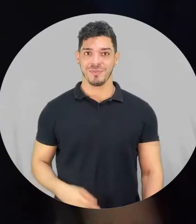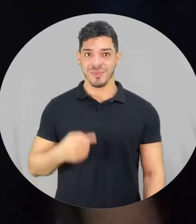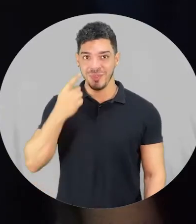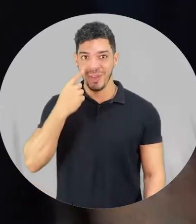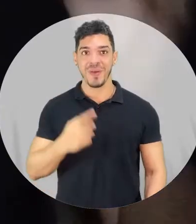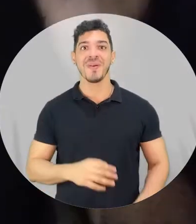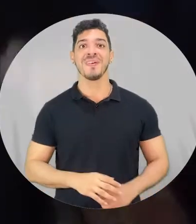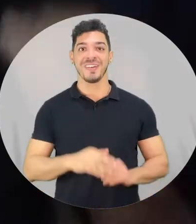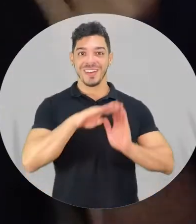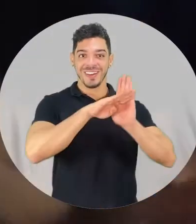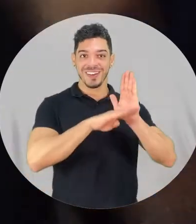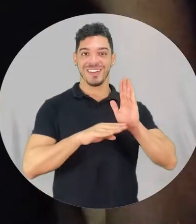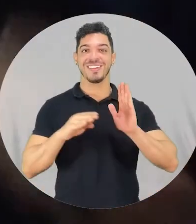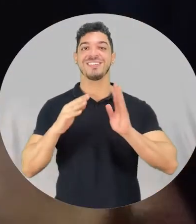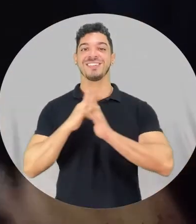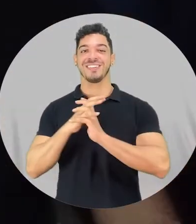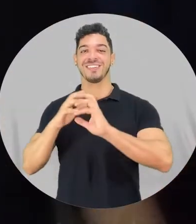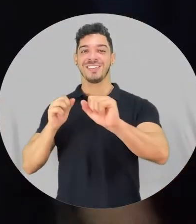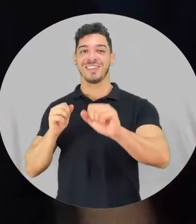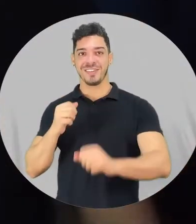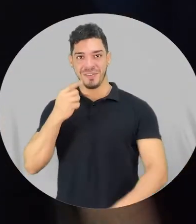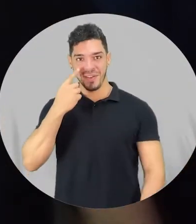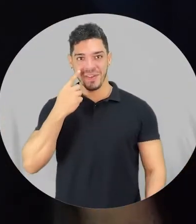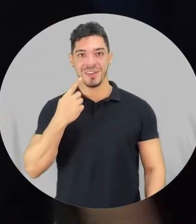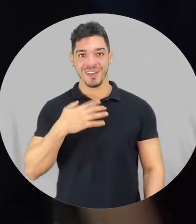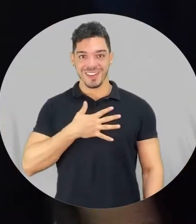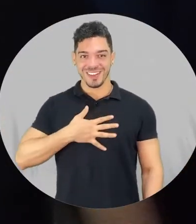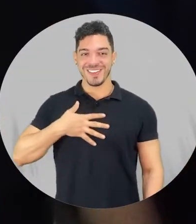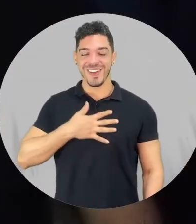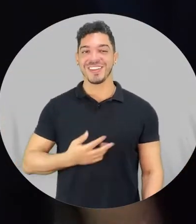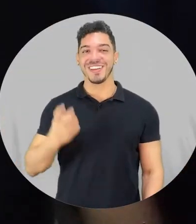a Agenda Funesc para quem gosta de